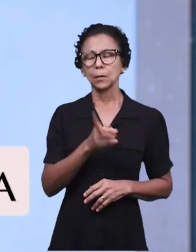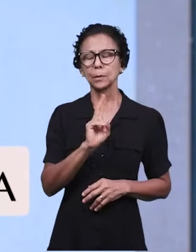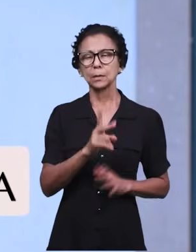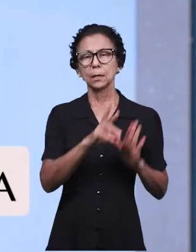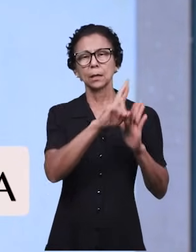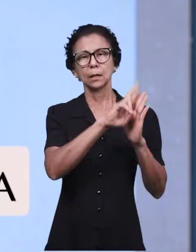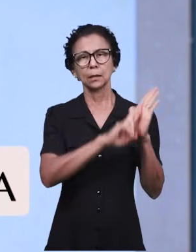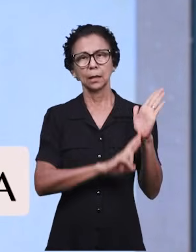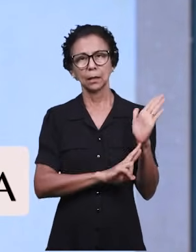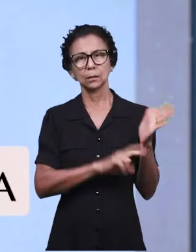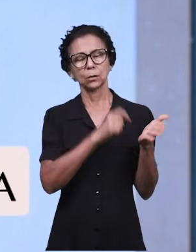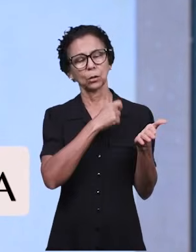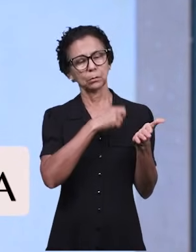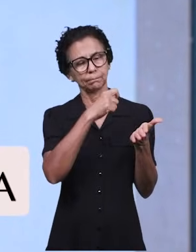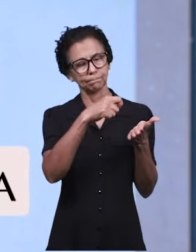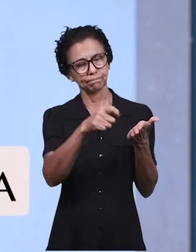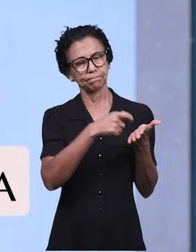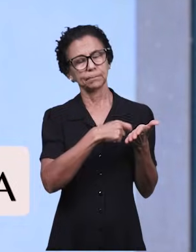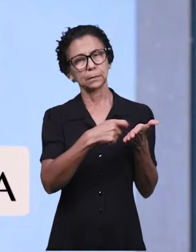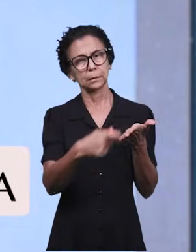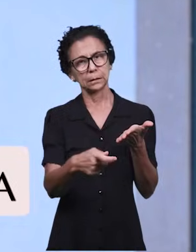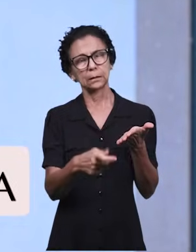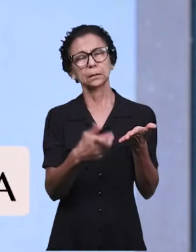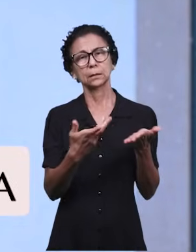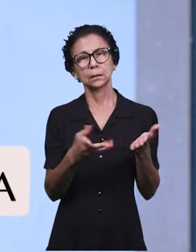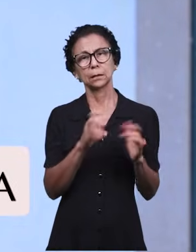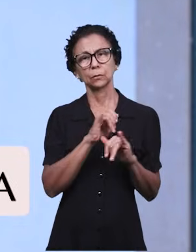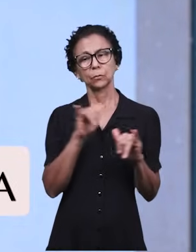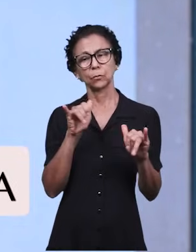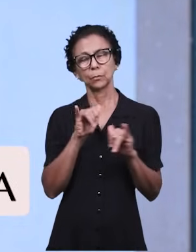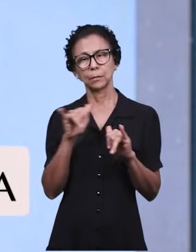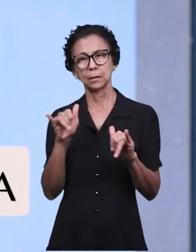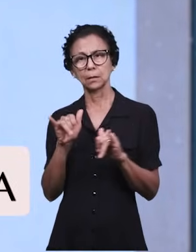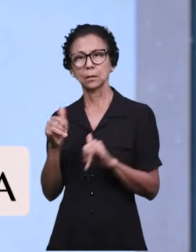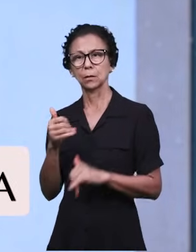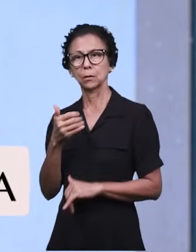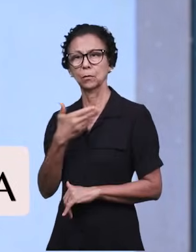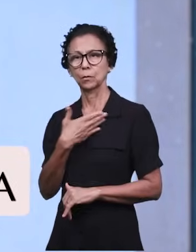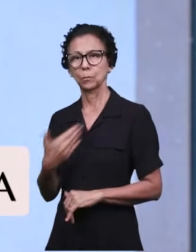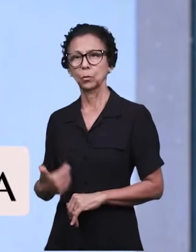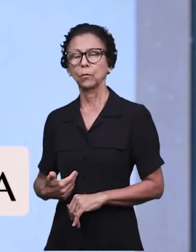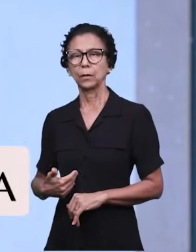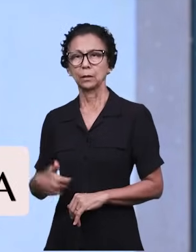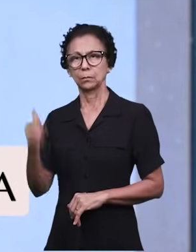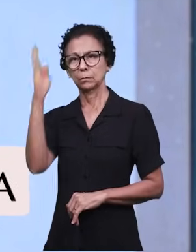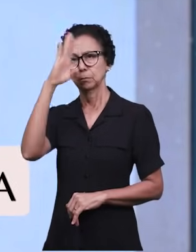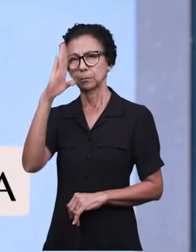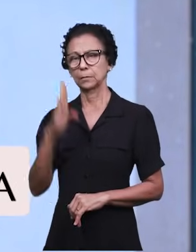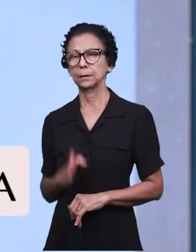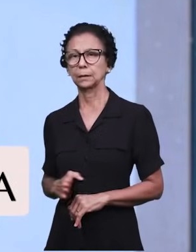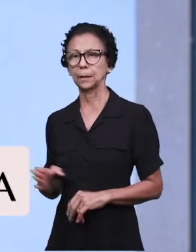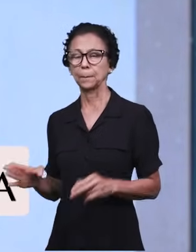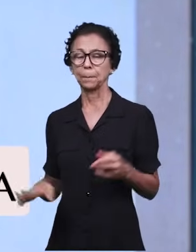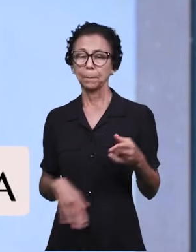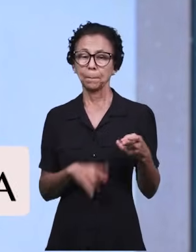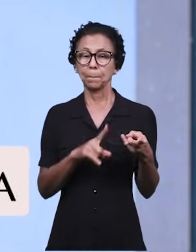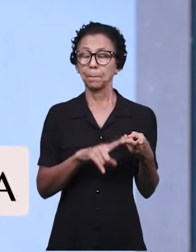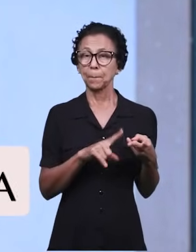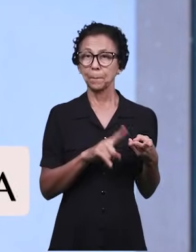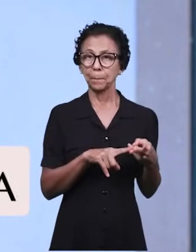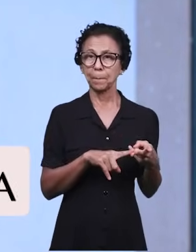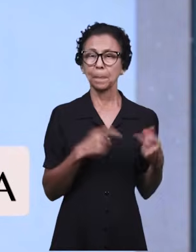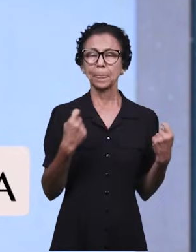tempo. Certo. Escrevendo informações que são enviadas ao nosso governo. E, em segundo lugar,